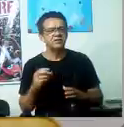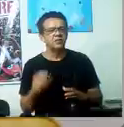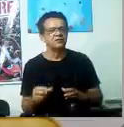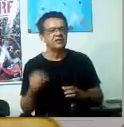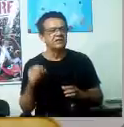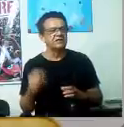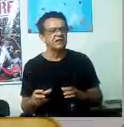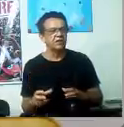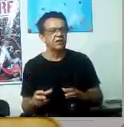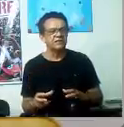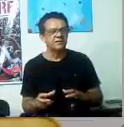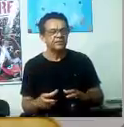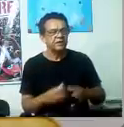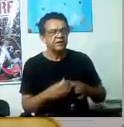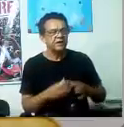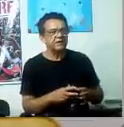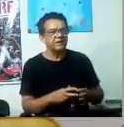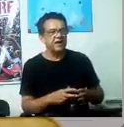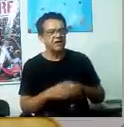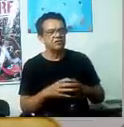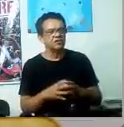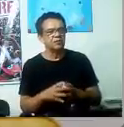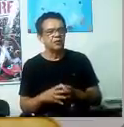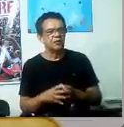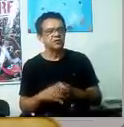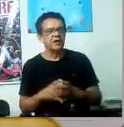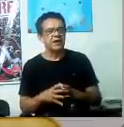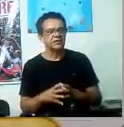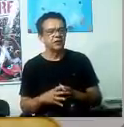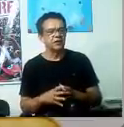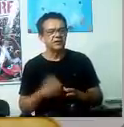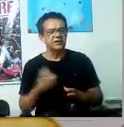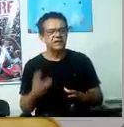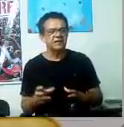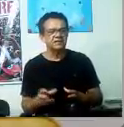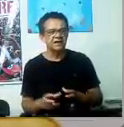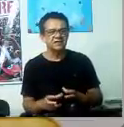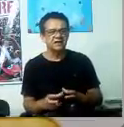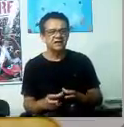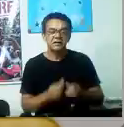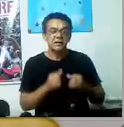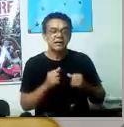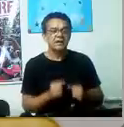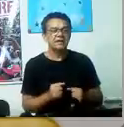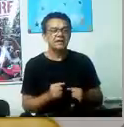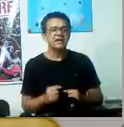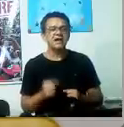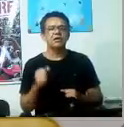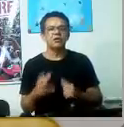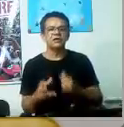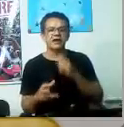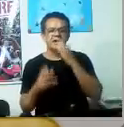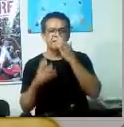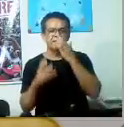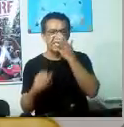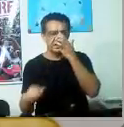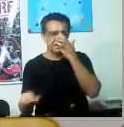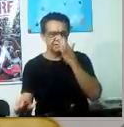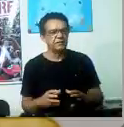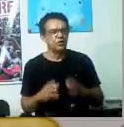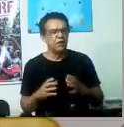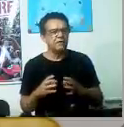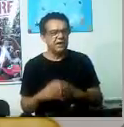exame de Covid-19 E até um suposto relatório de inteligência que teria contra